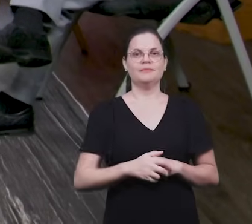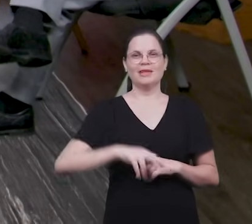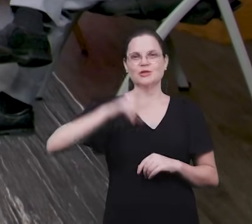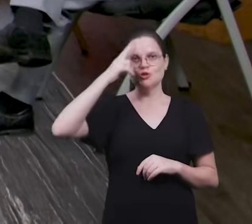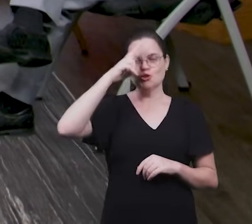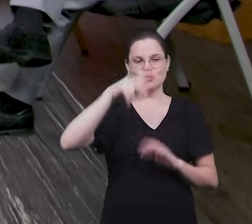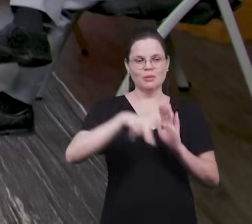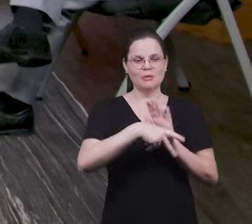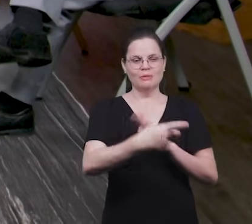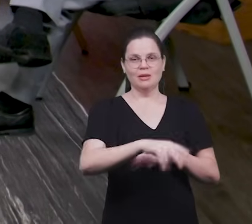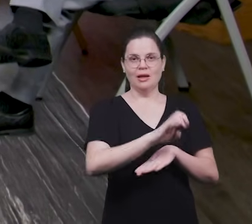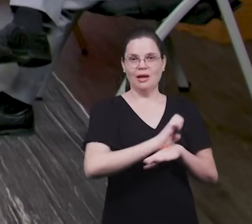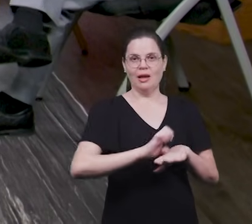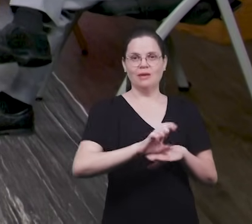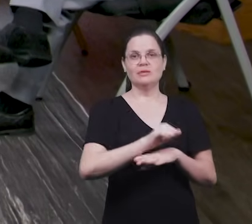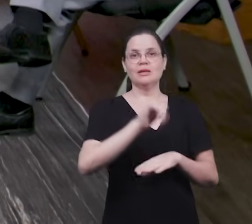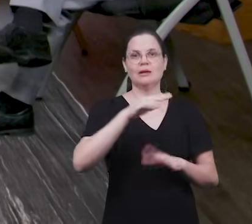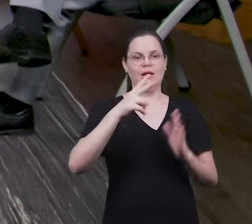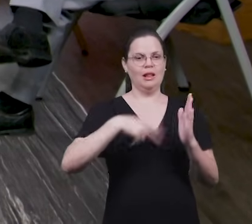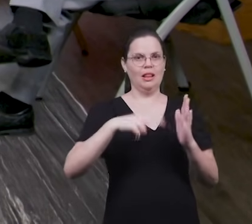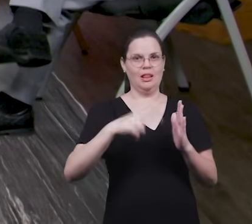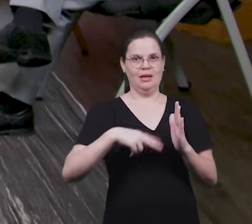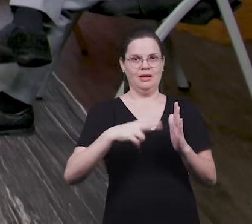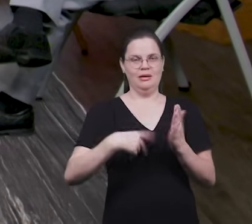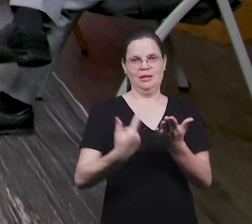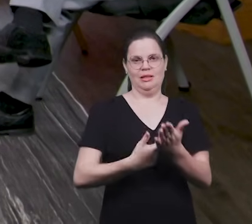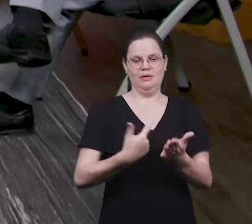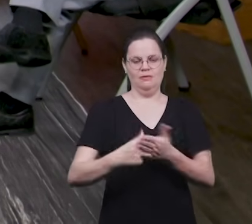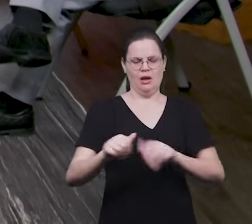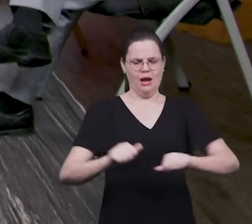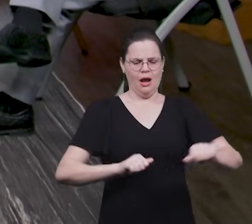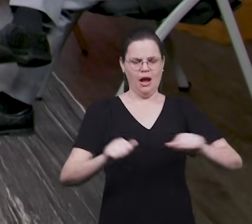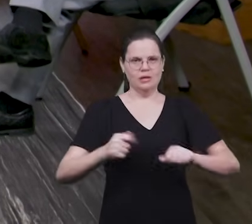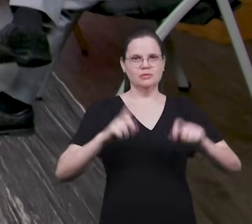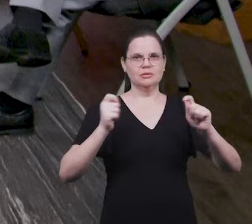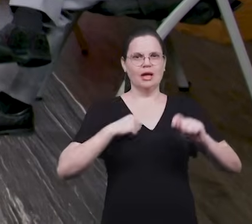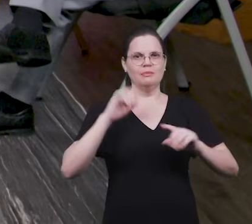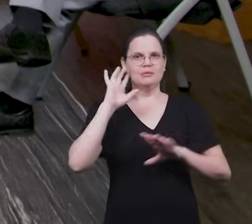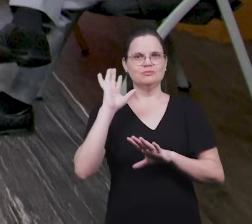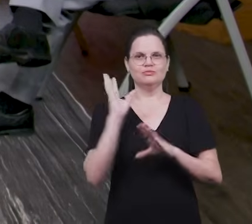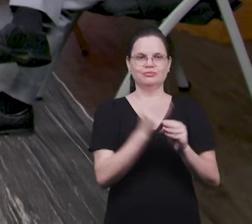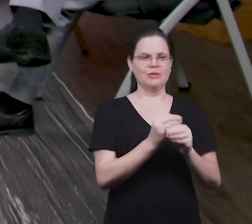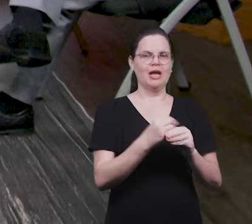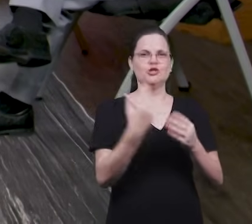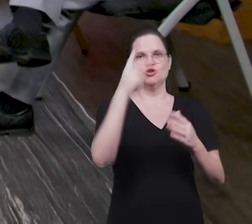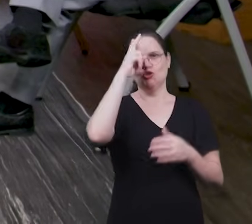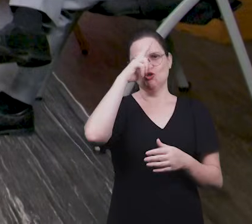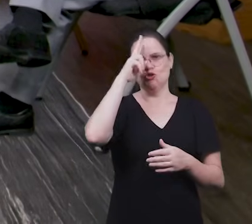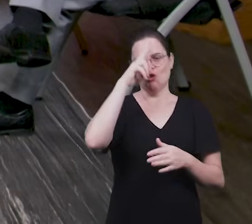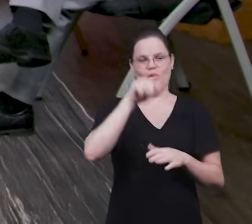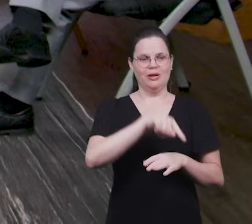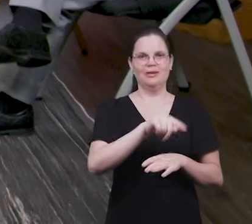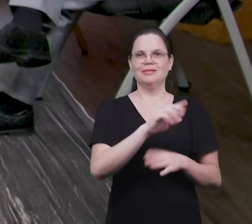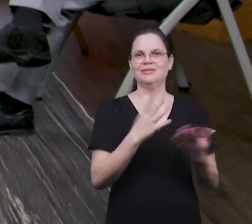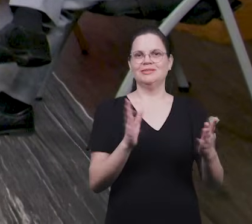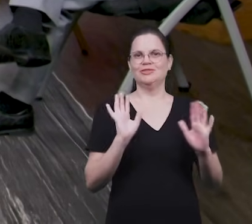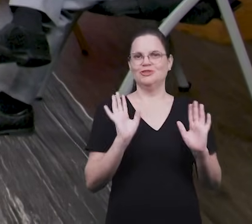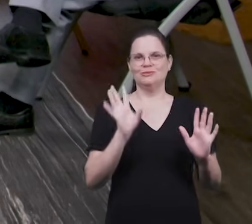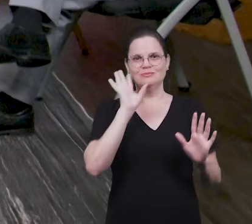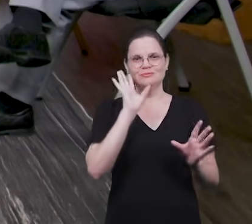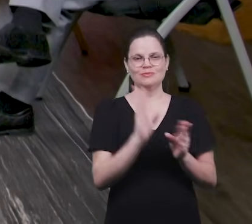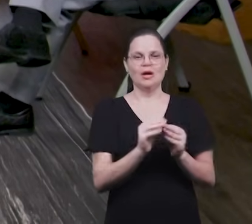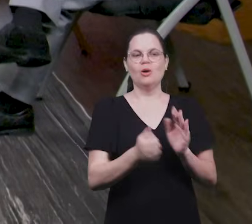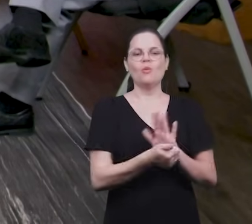da igreja de Éfeso, quem lê o livro de Atos dos Apóstolos já vê o histórico ali, com muito bom. Os números, as quantidades de pessoas que